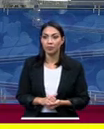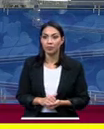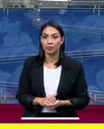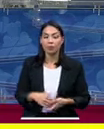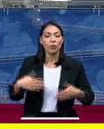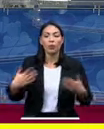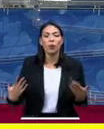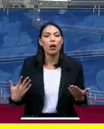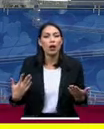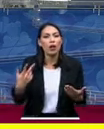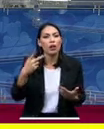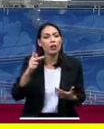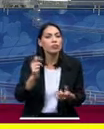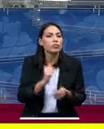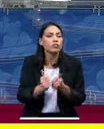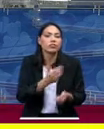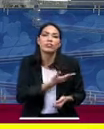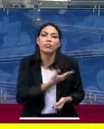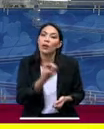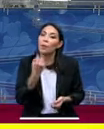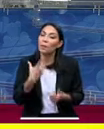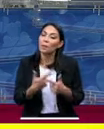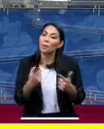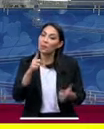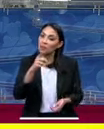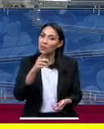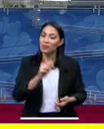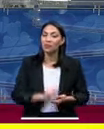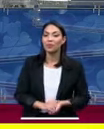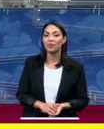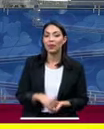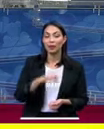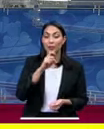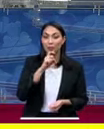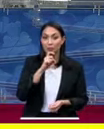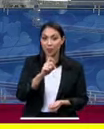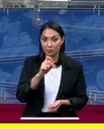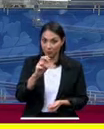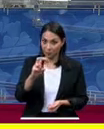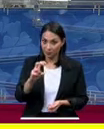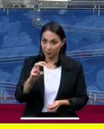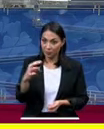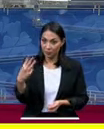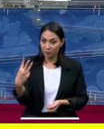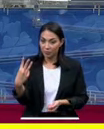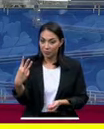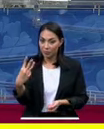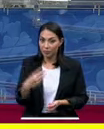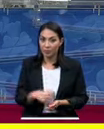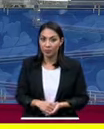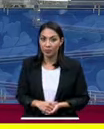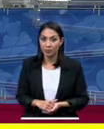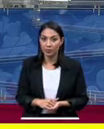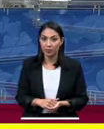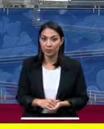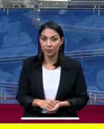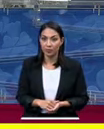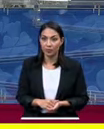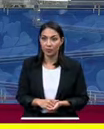Qual é o seu time do coração, hein? Boa sorte para você. Bola verde, número 53. Verde,